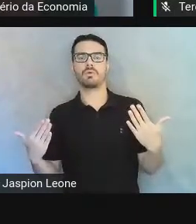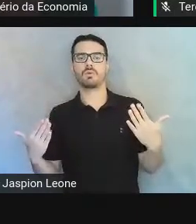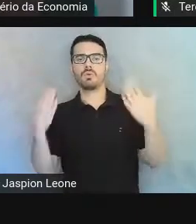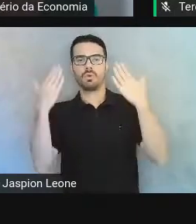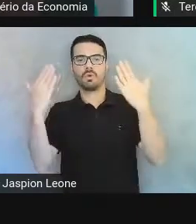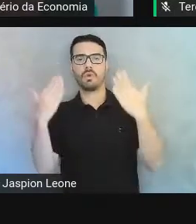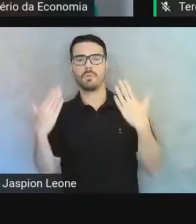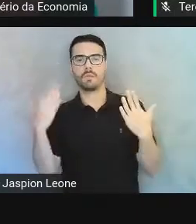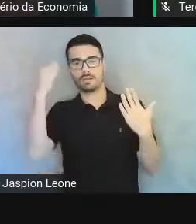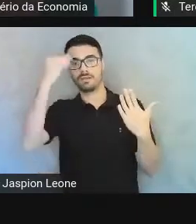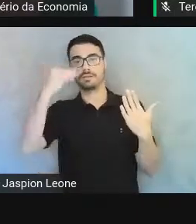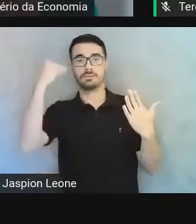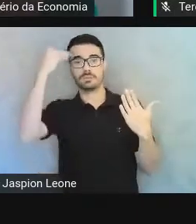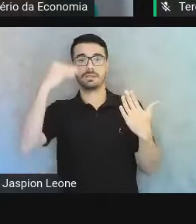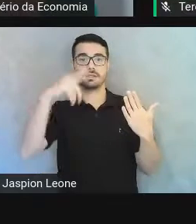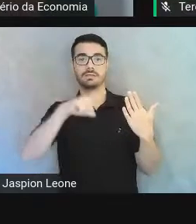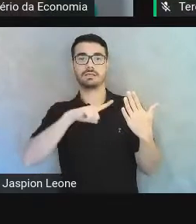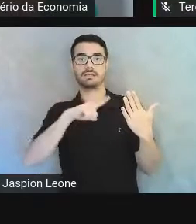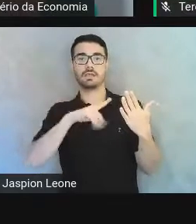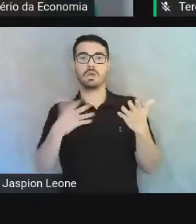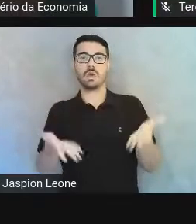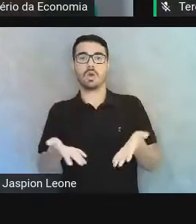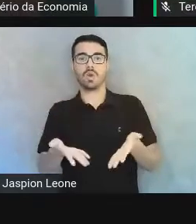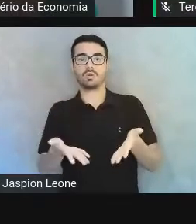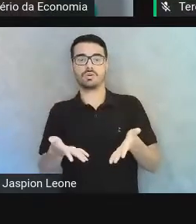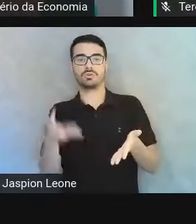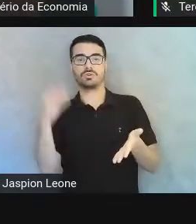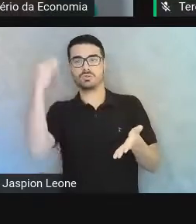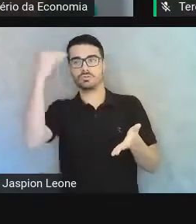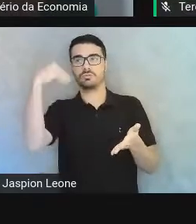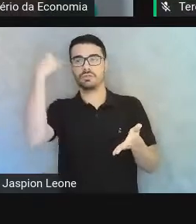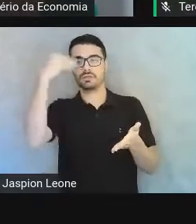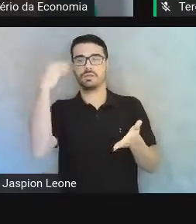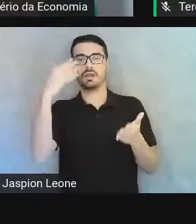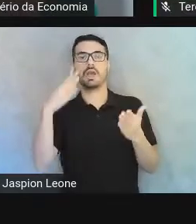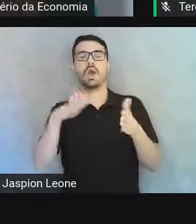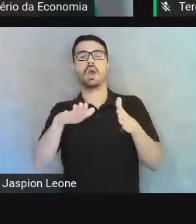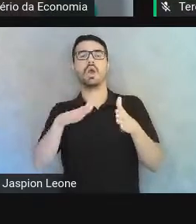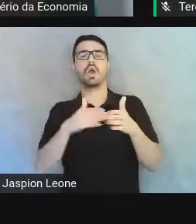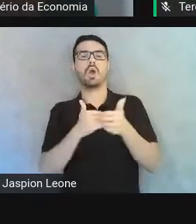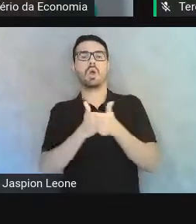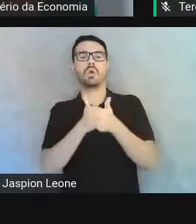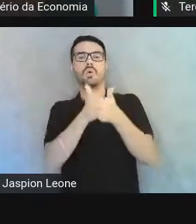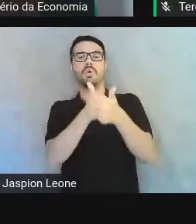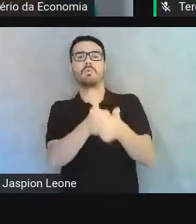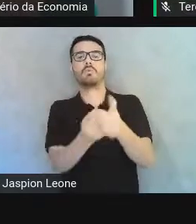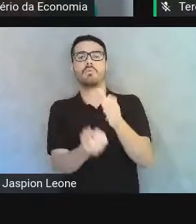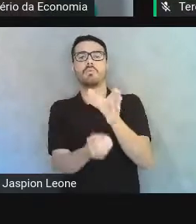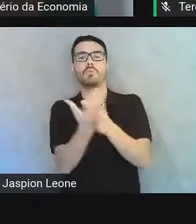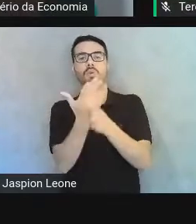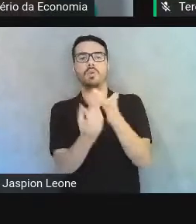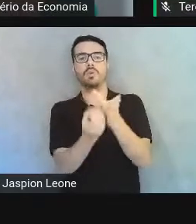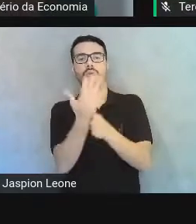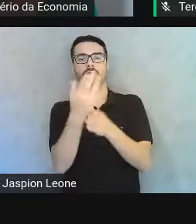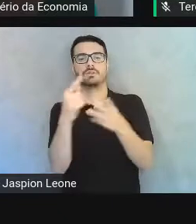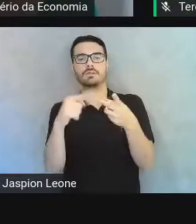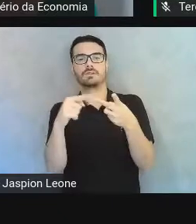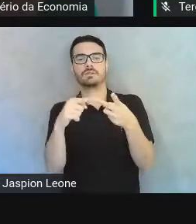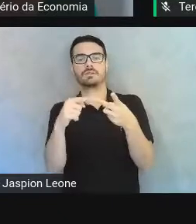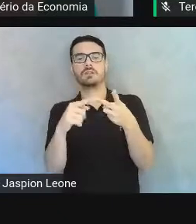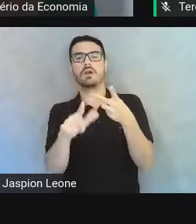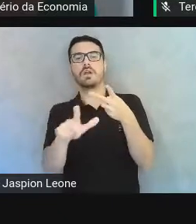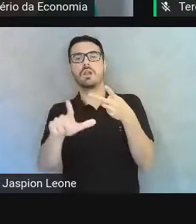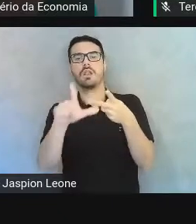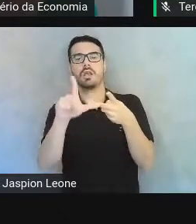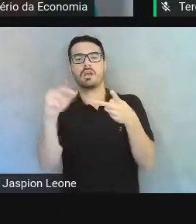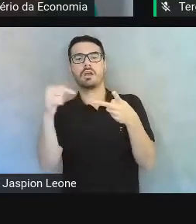pela experiência que eu tenho hoje no plenário, né, a gente acompanha muita produção legislativa no plenário,